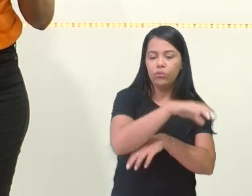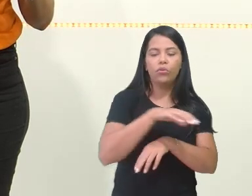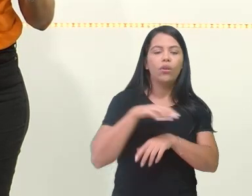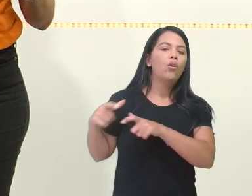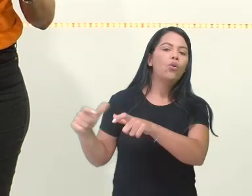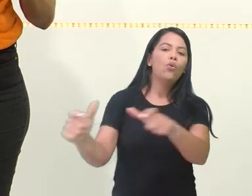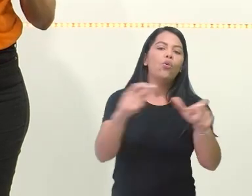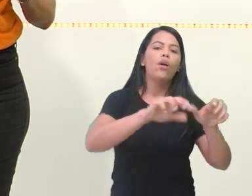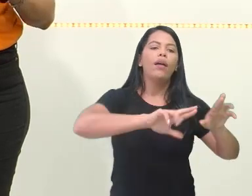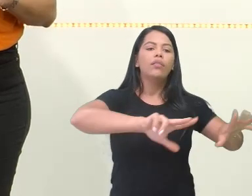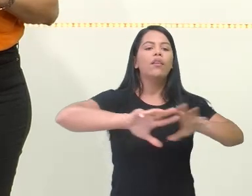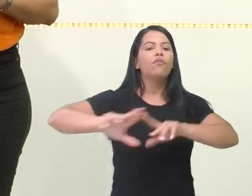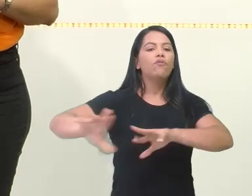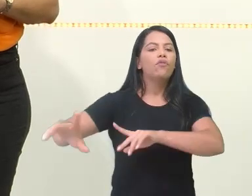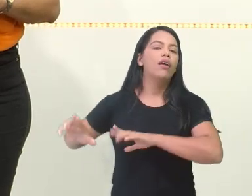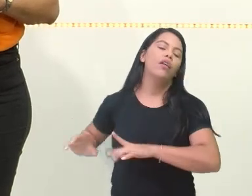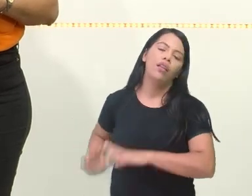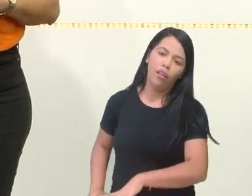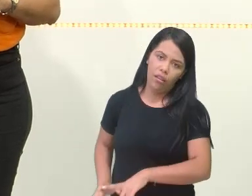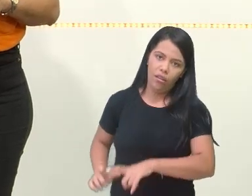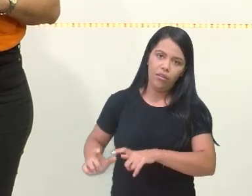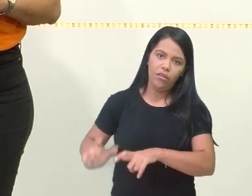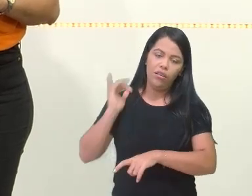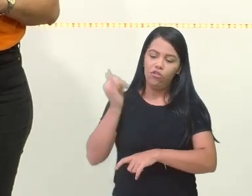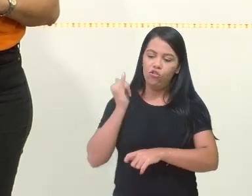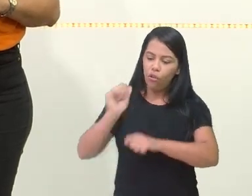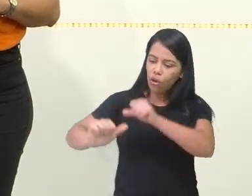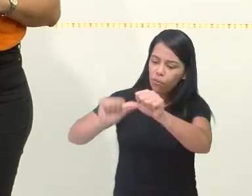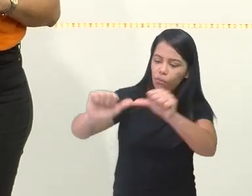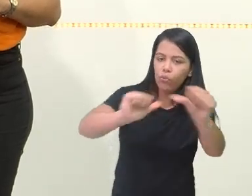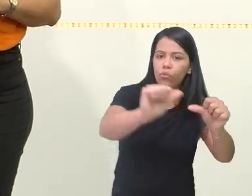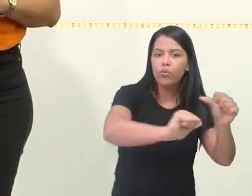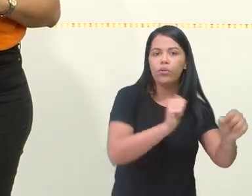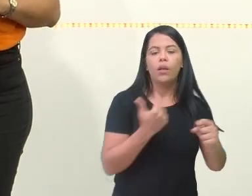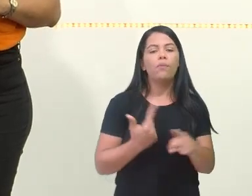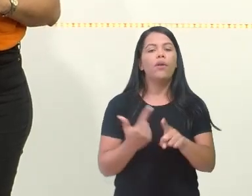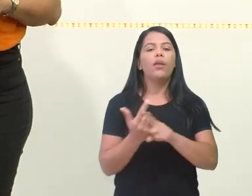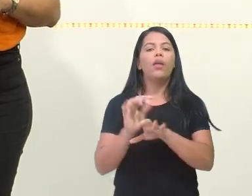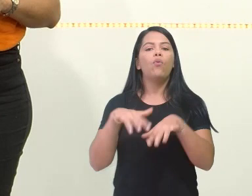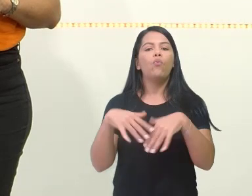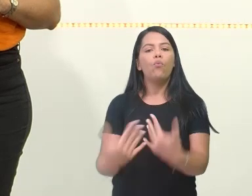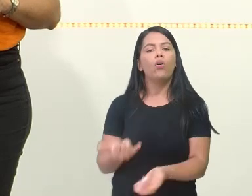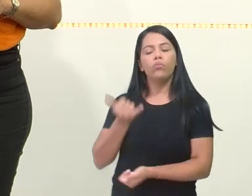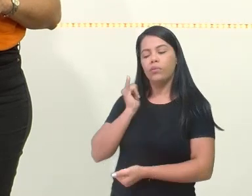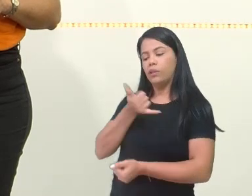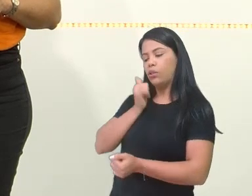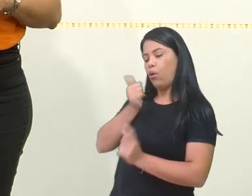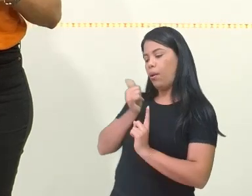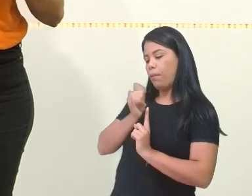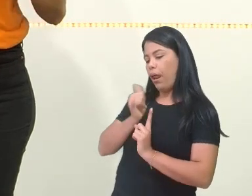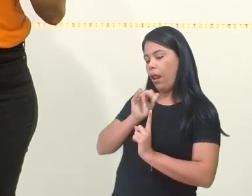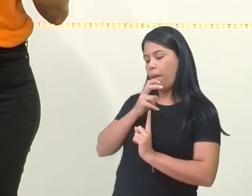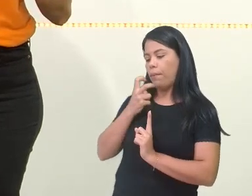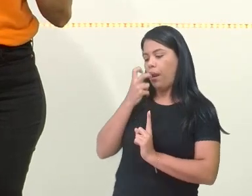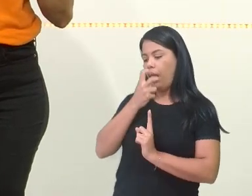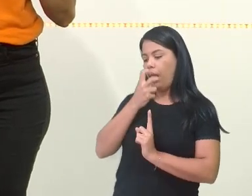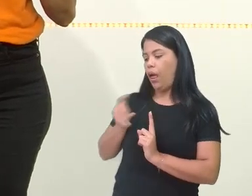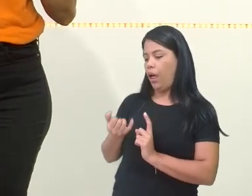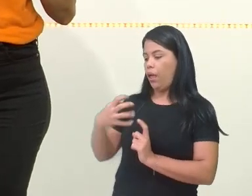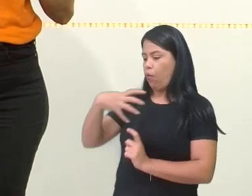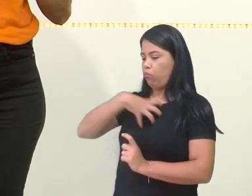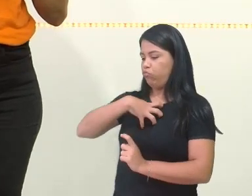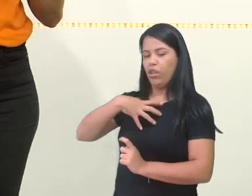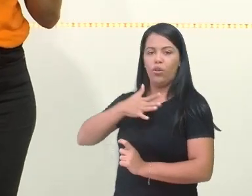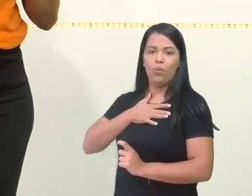alguma coisa de um lugar para o outro. Porque uma história, quando é contada oralmente, de boca em boca, eu conto de um